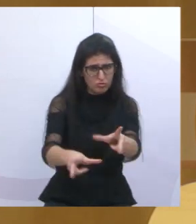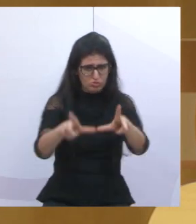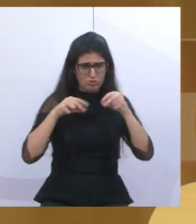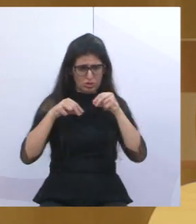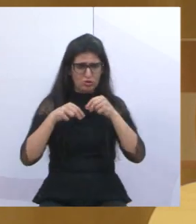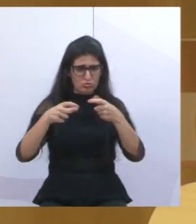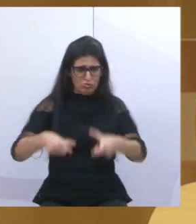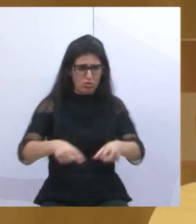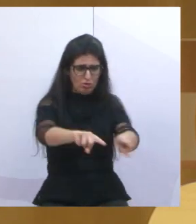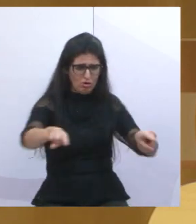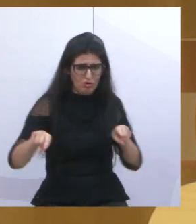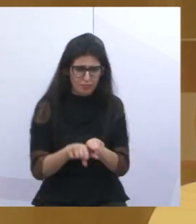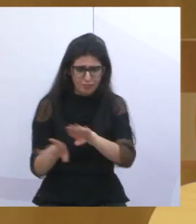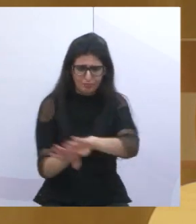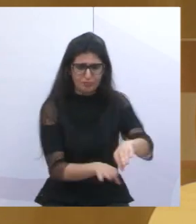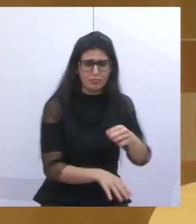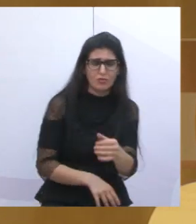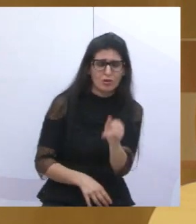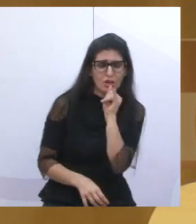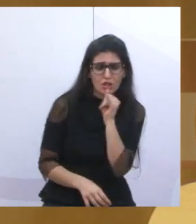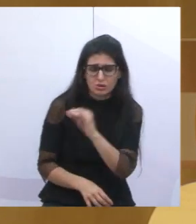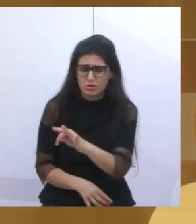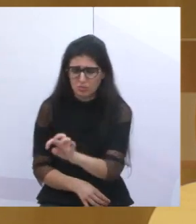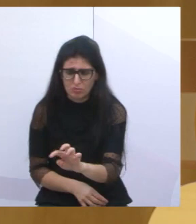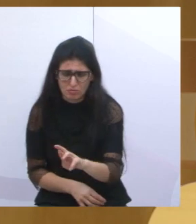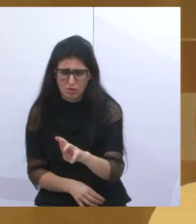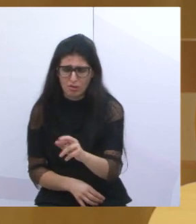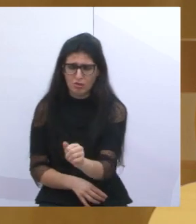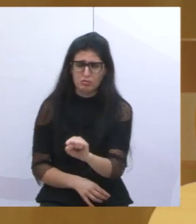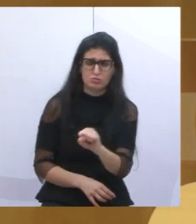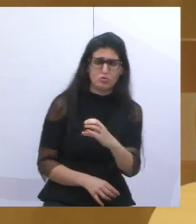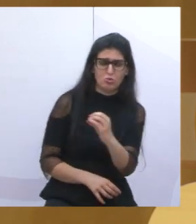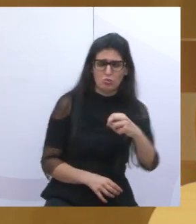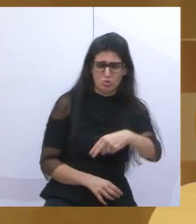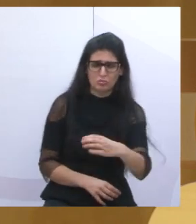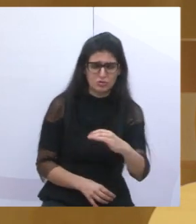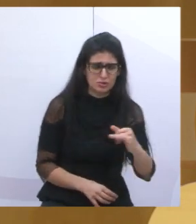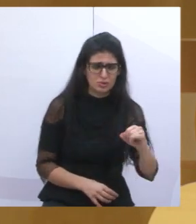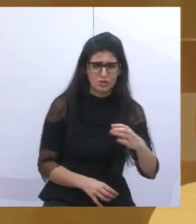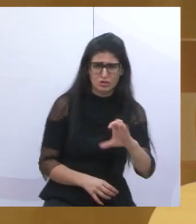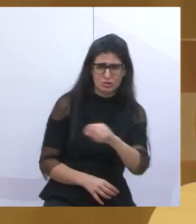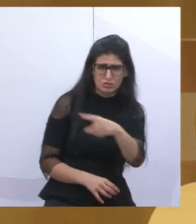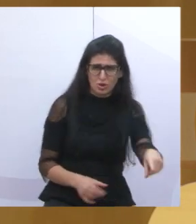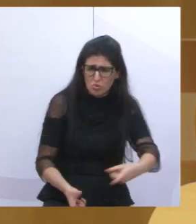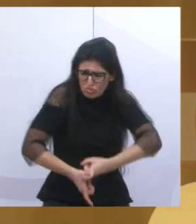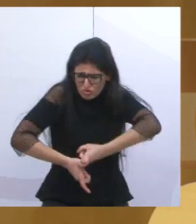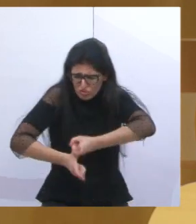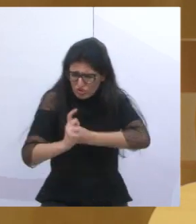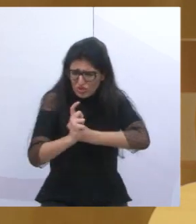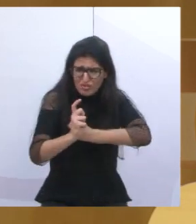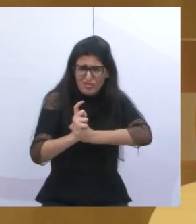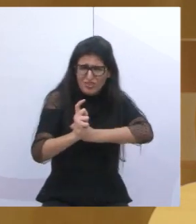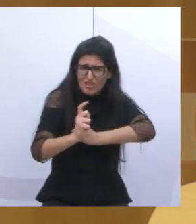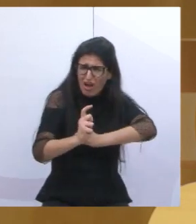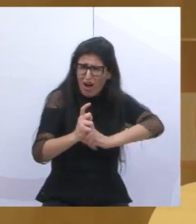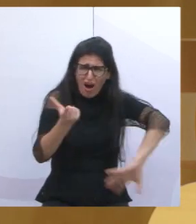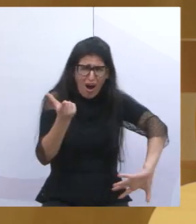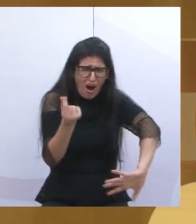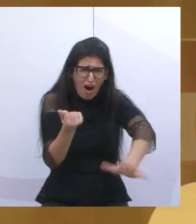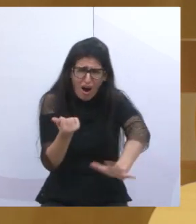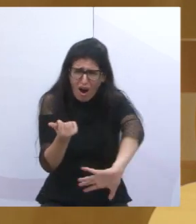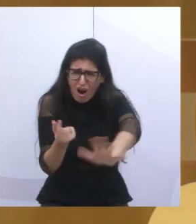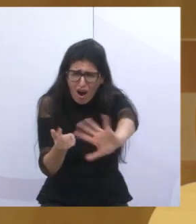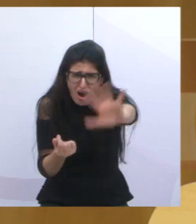da Conceição, por exemplo, o proprietário, o loteador, tem uma dívida altíssima com a população.